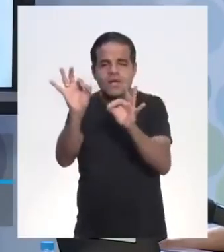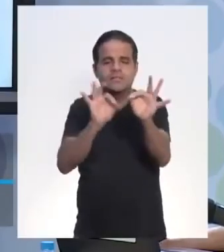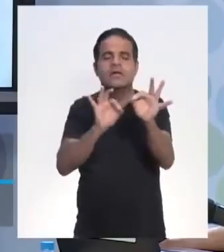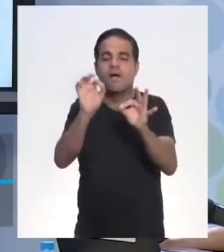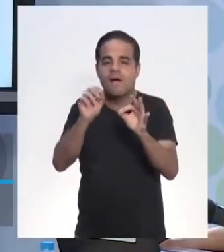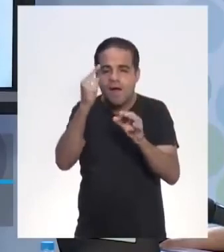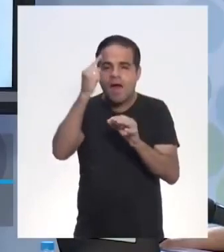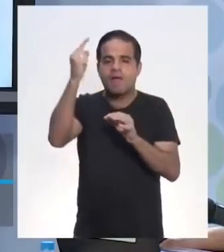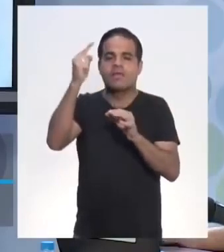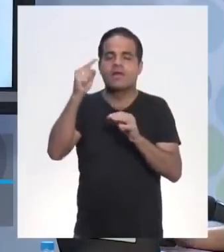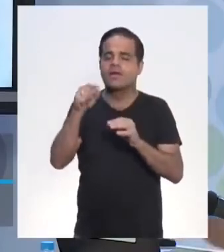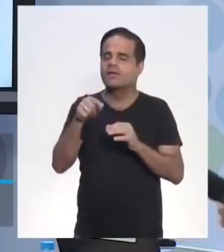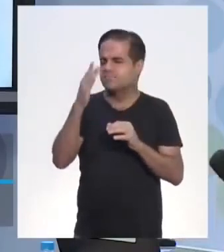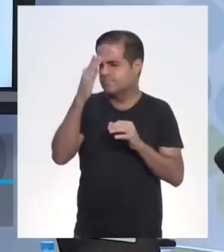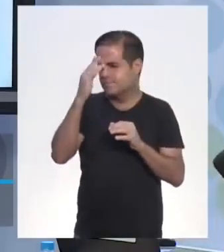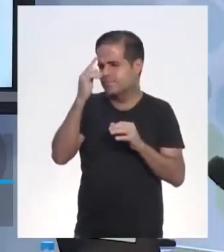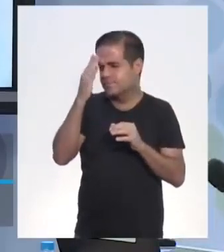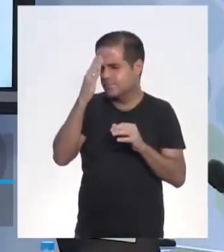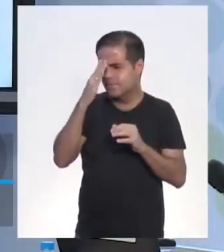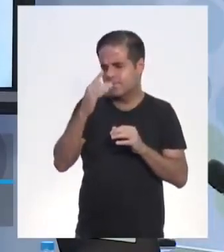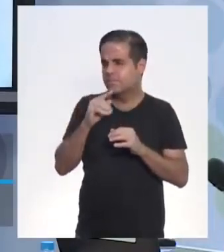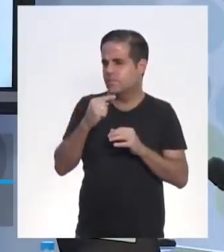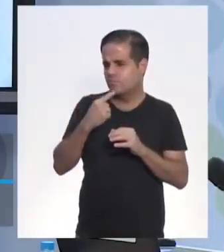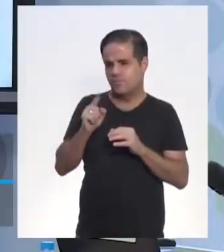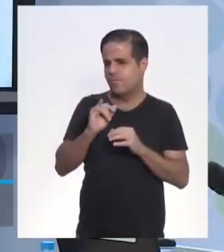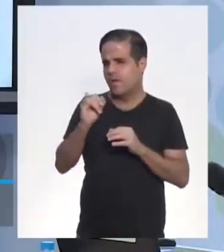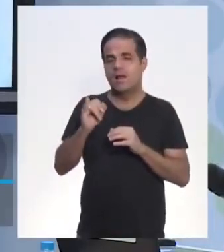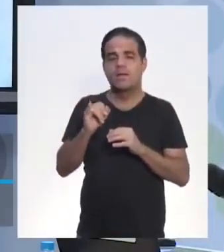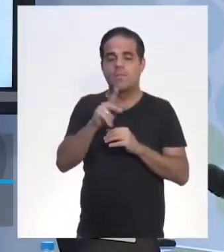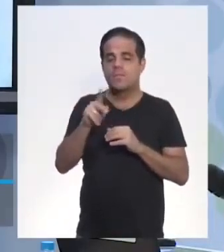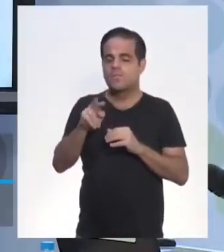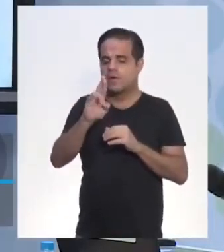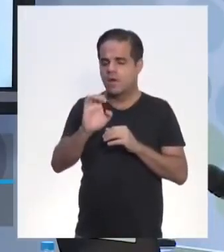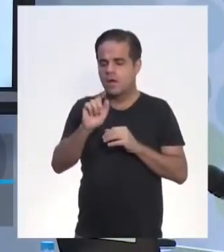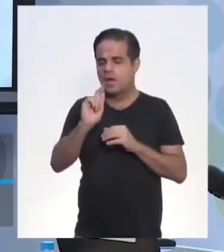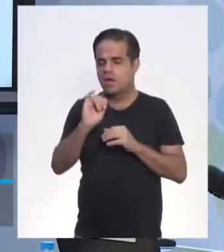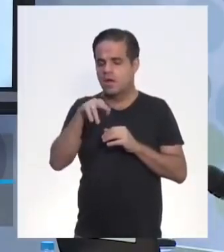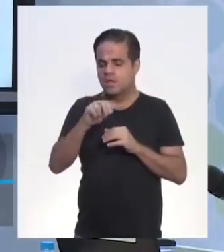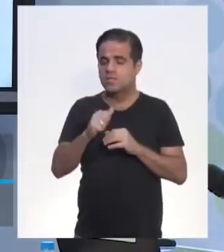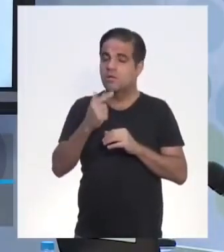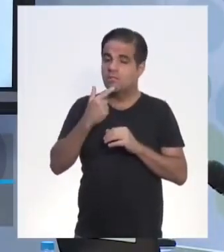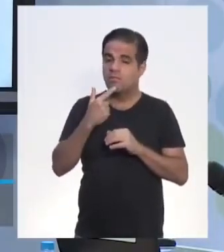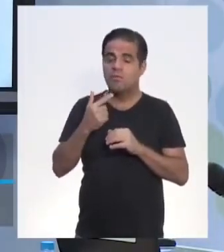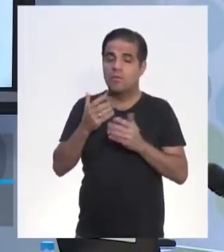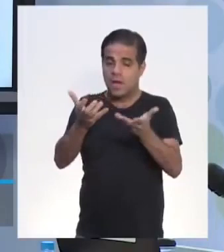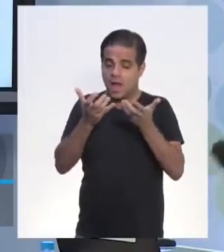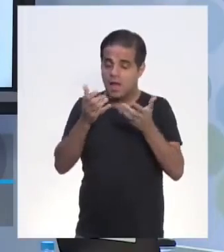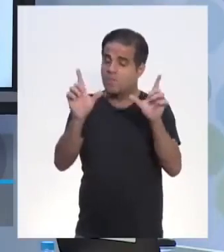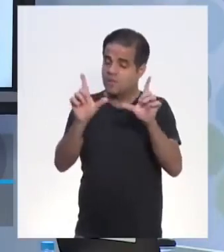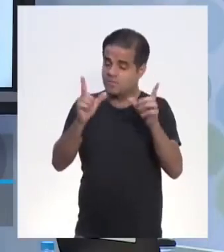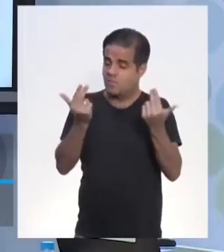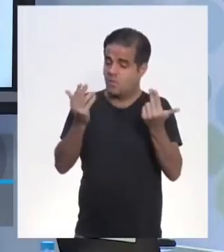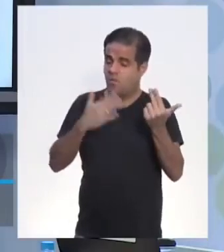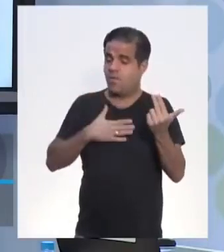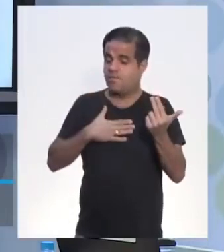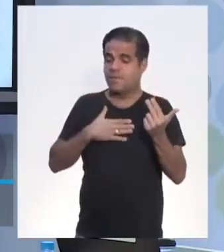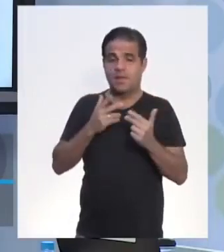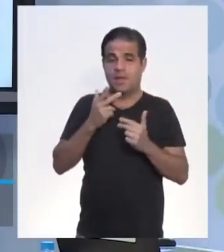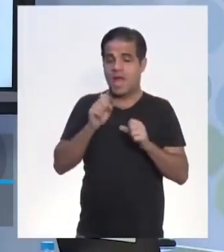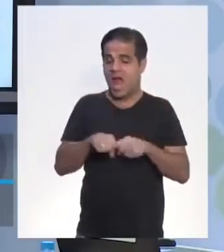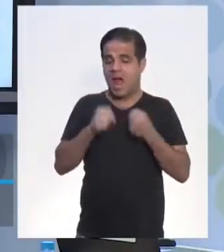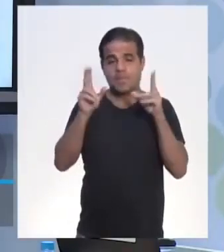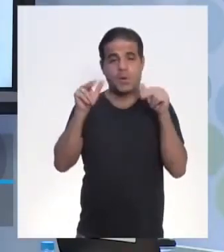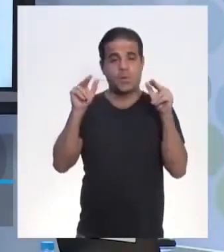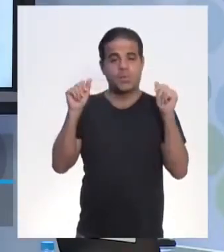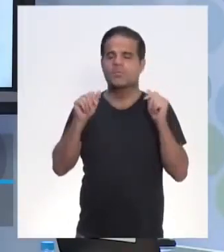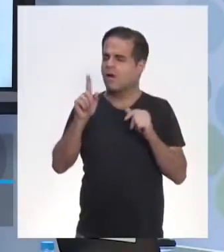e essa é a ideia você sabe que eu não te falei que você ficou me zoando Mas a professora Regina cole veia ela disse que ela quer uma televisão igualzinho a minha quebra